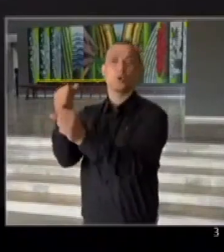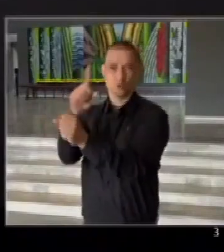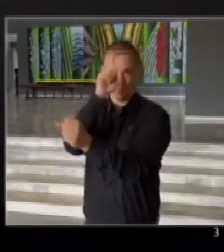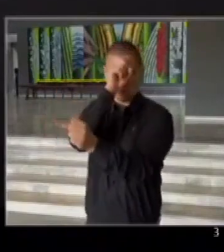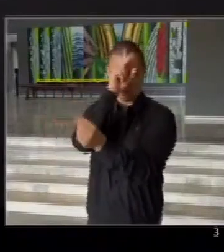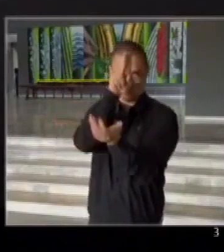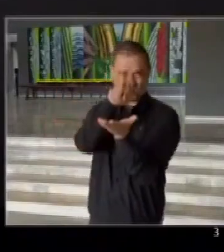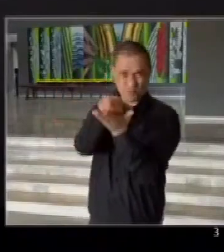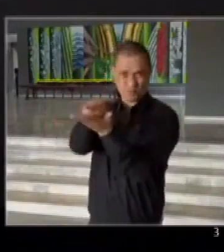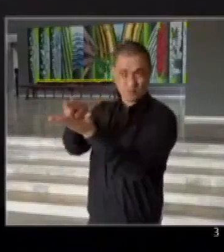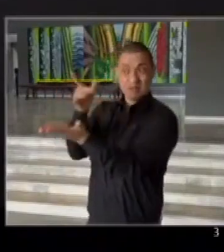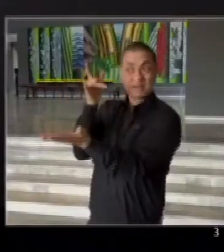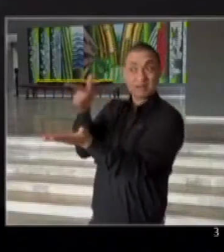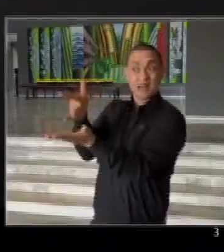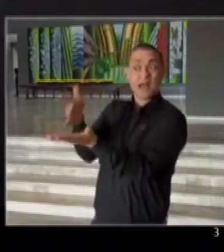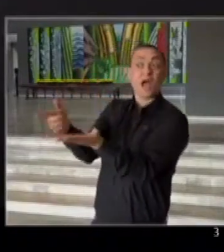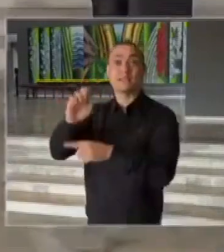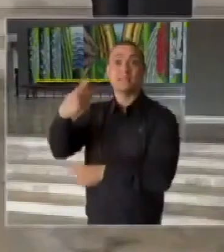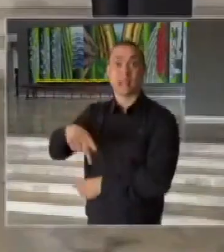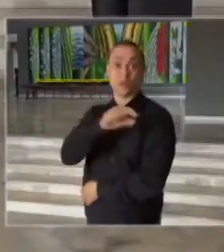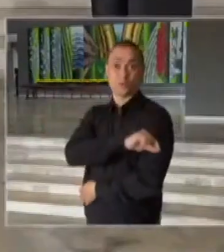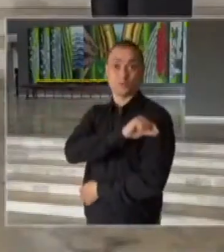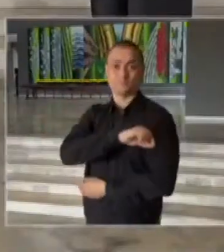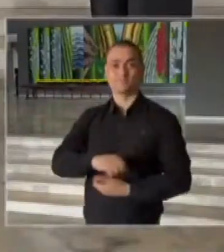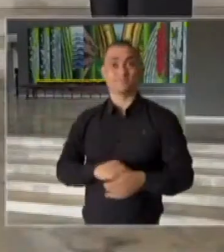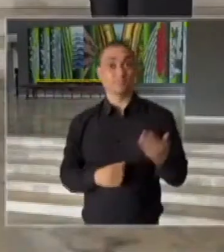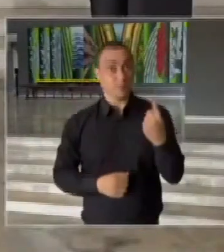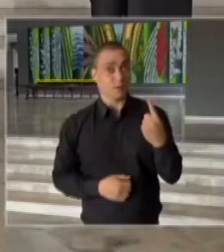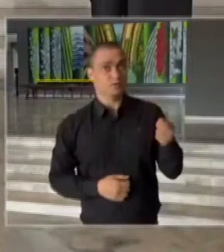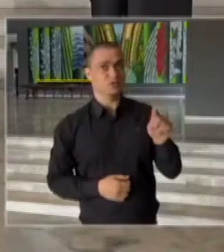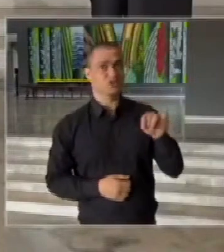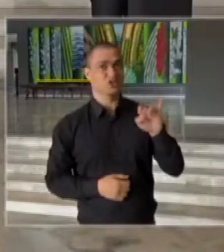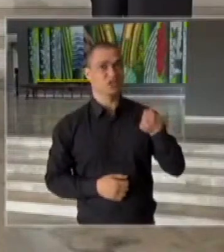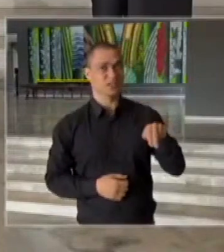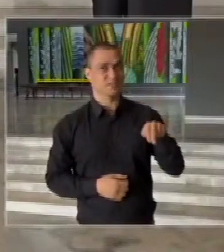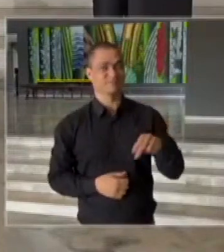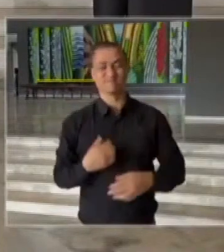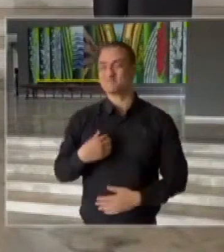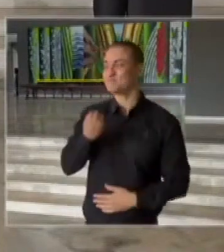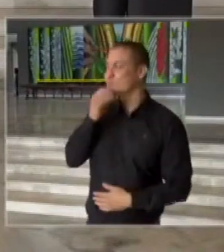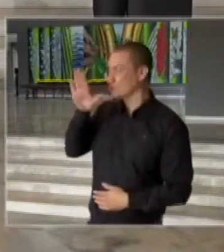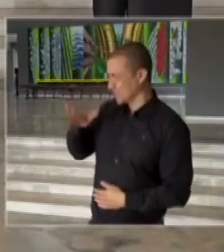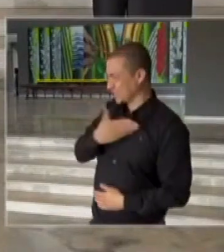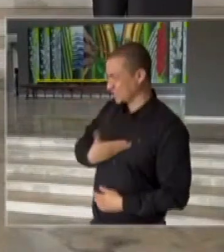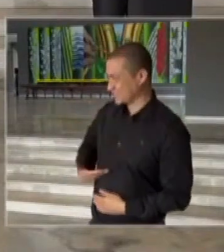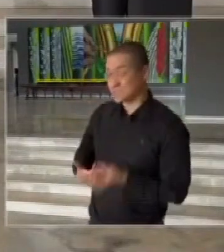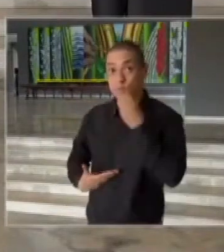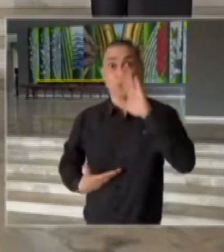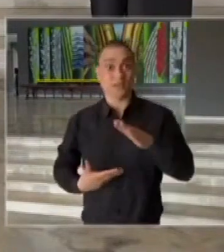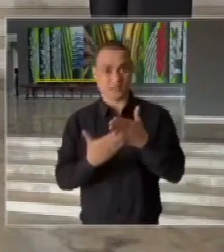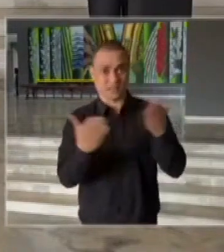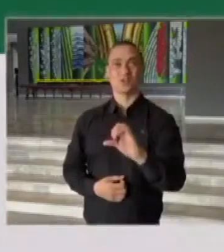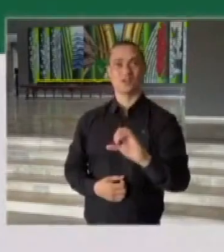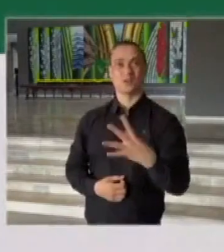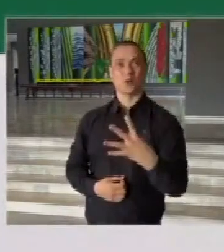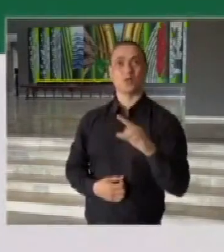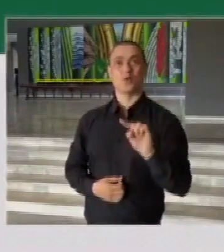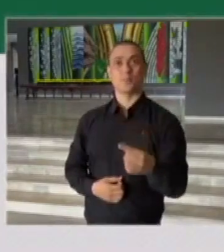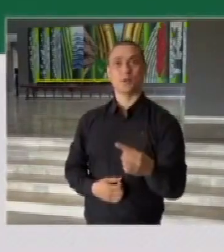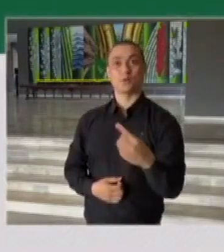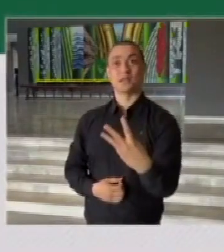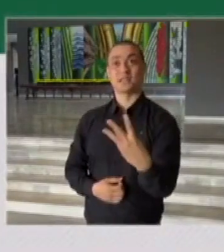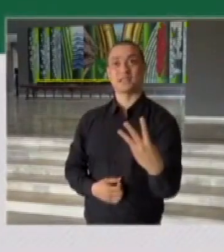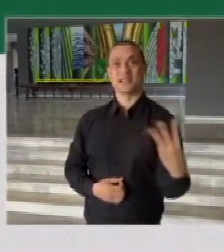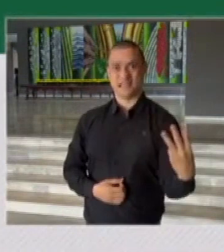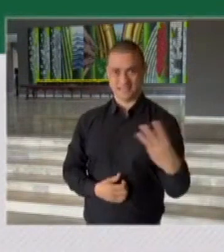caíram 46% no estado de São Paulo. Os dados foram divulgados durante coletiva de imprensa do governador João Dória. O